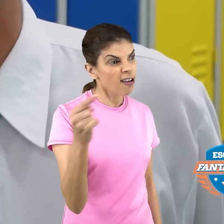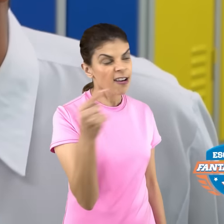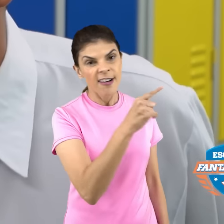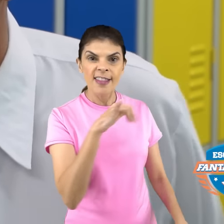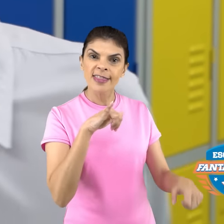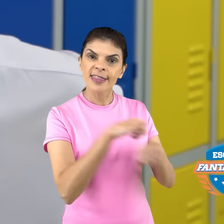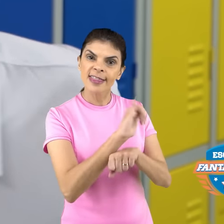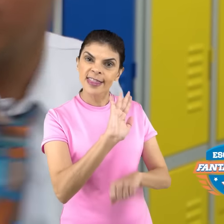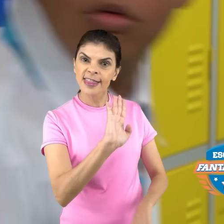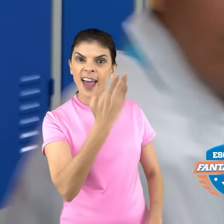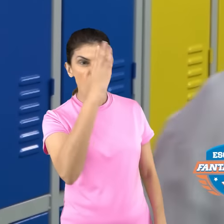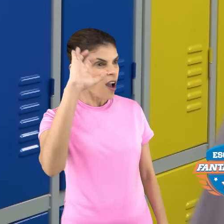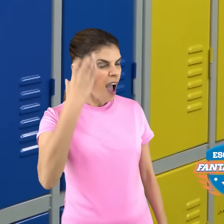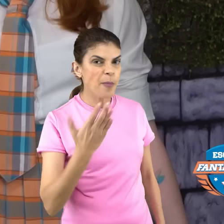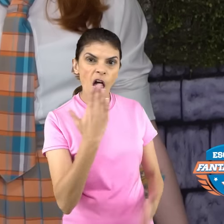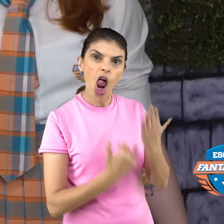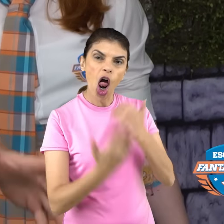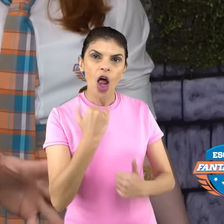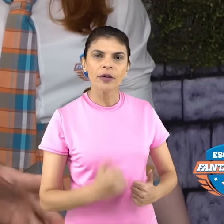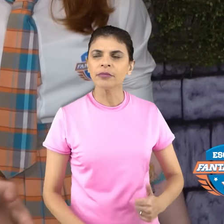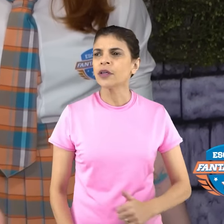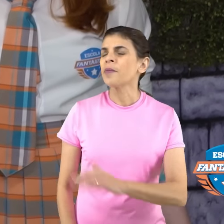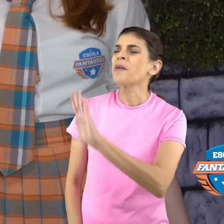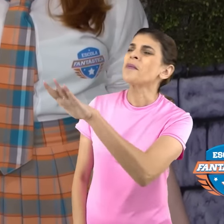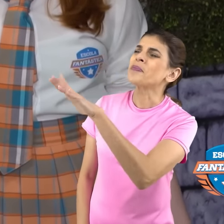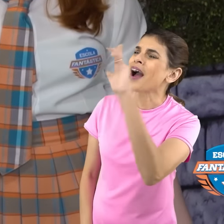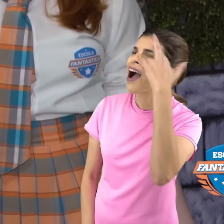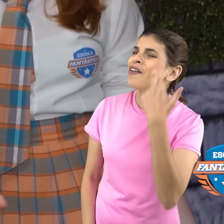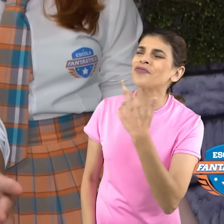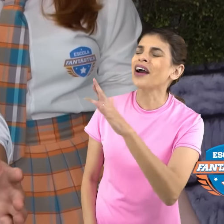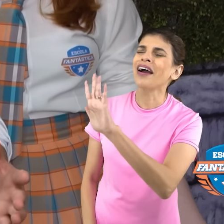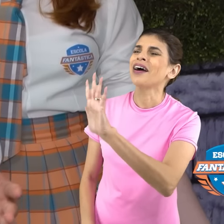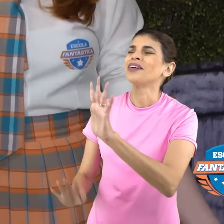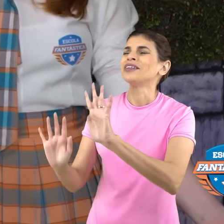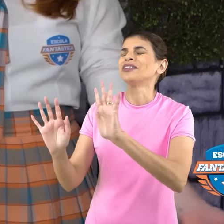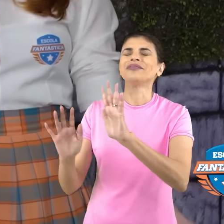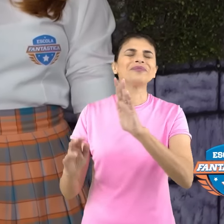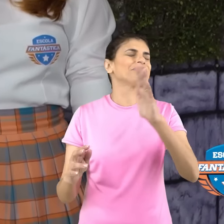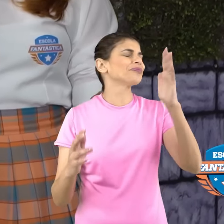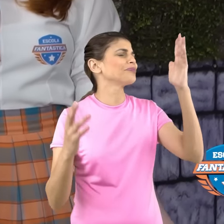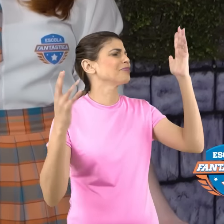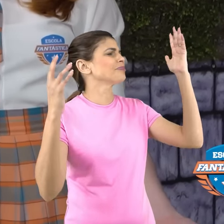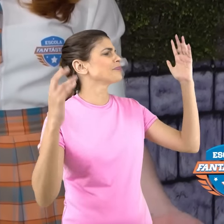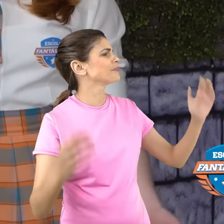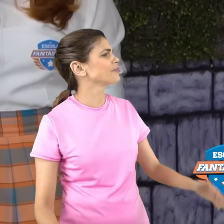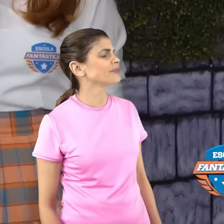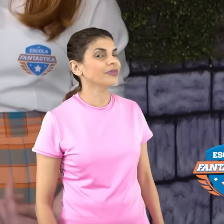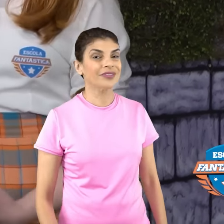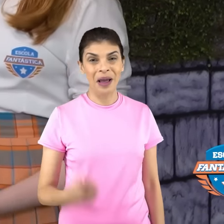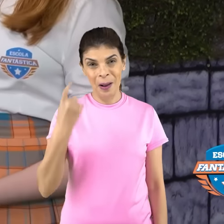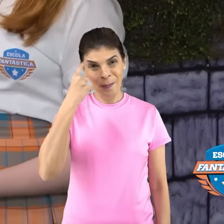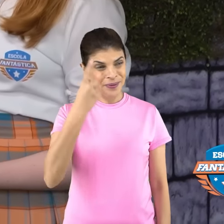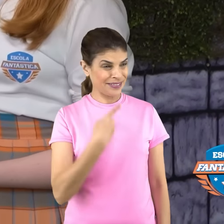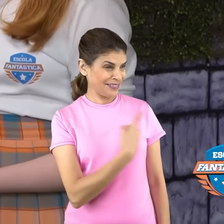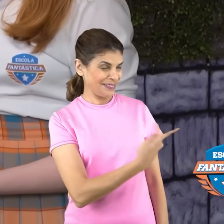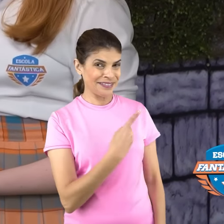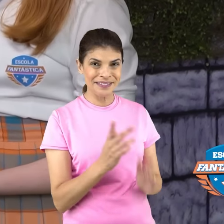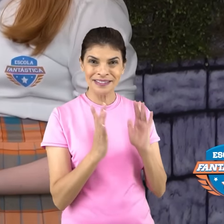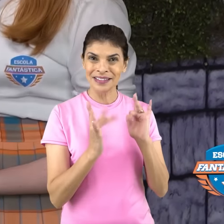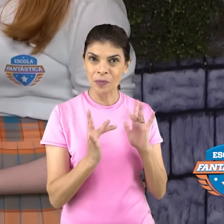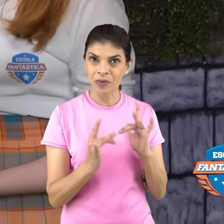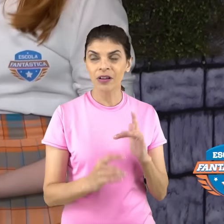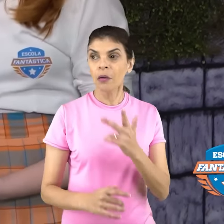Camila Comilona. Espera aí, Rafael. Não é nada disso que você tá pensando. Ele achou que você tava se declarando pra